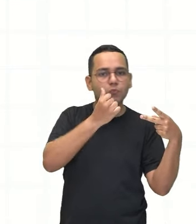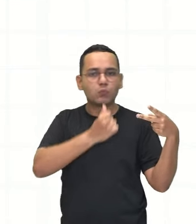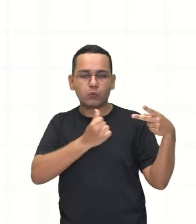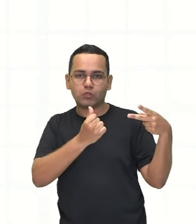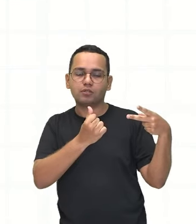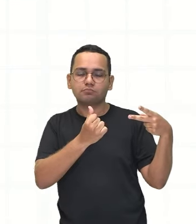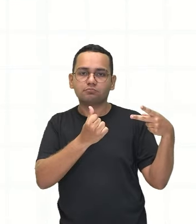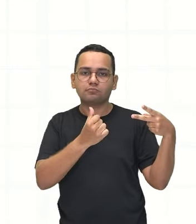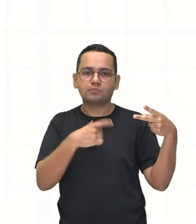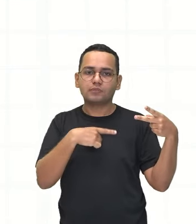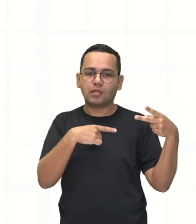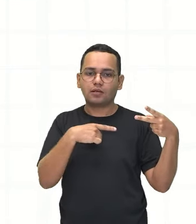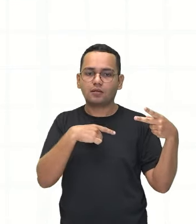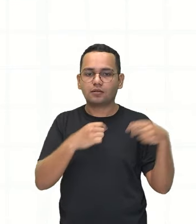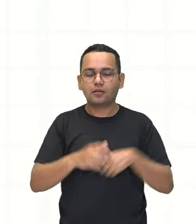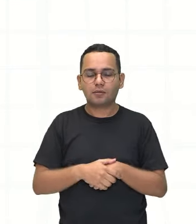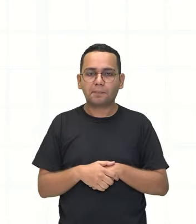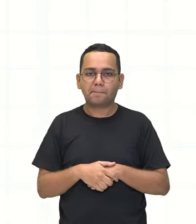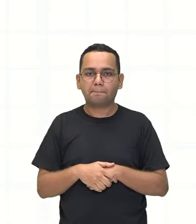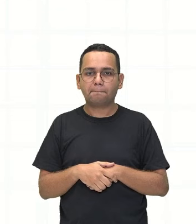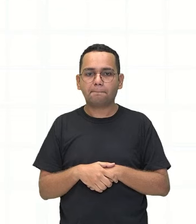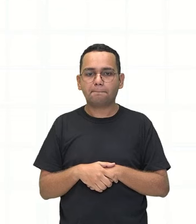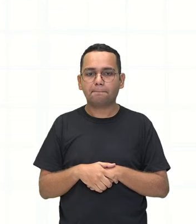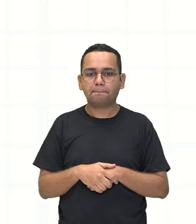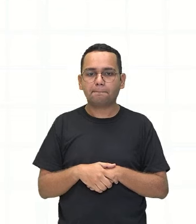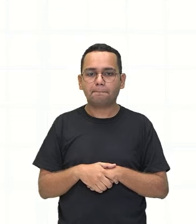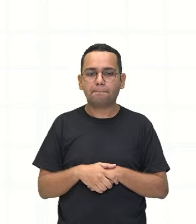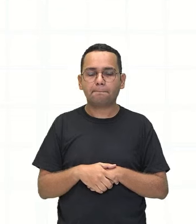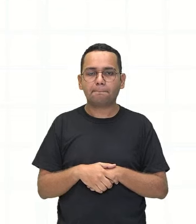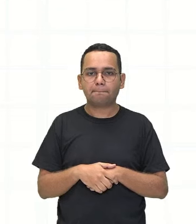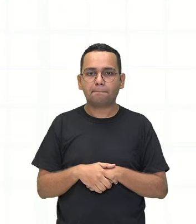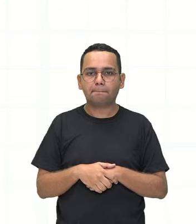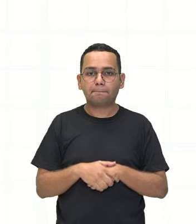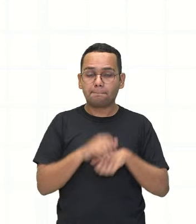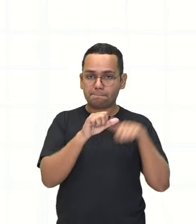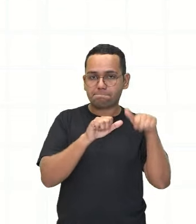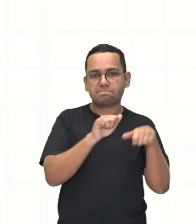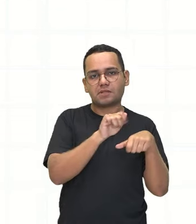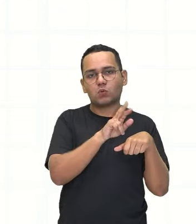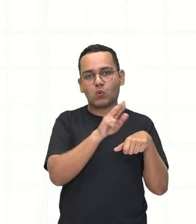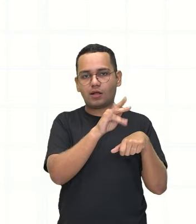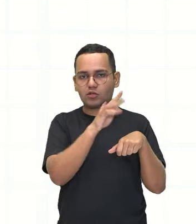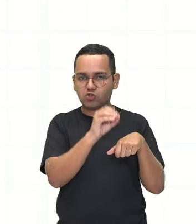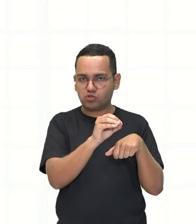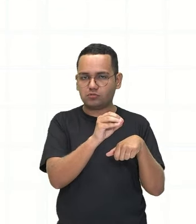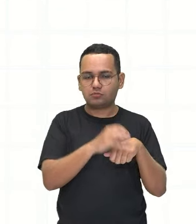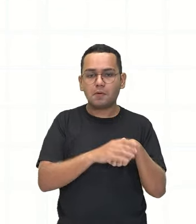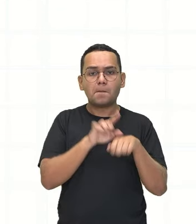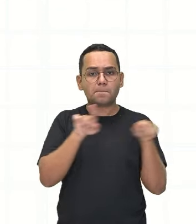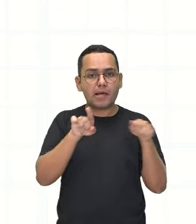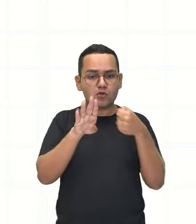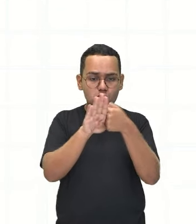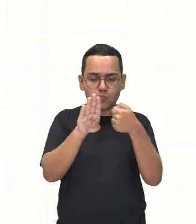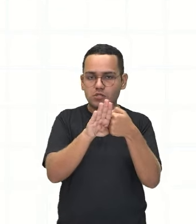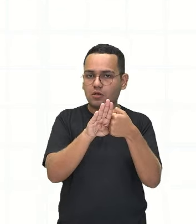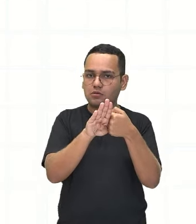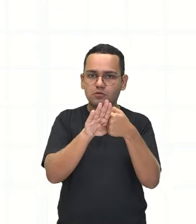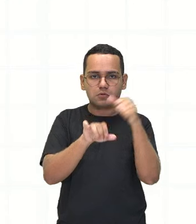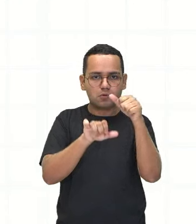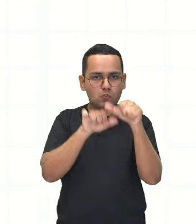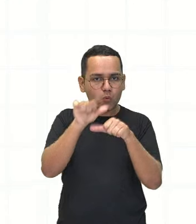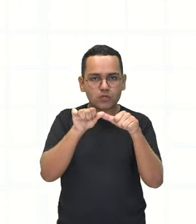artigo o e o a para designar o masculino ou feminino. Porém, o que acontece? O substantivo não vai